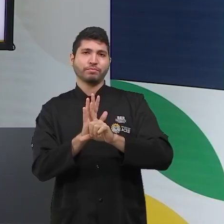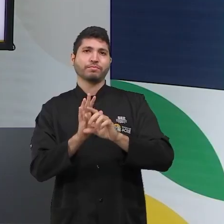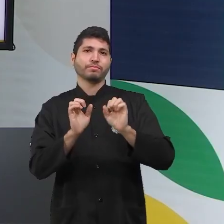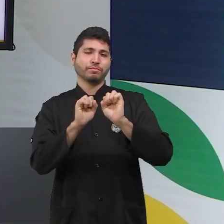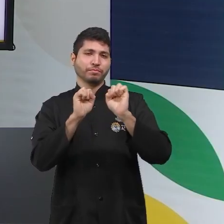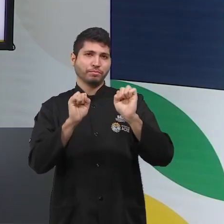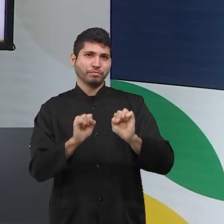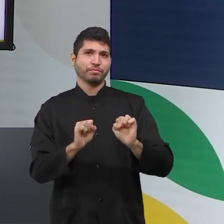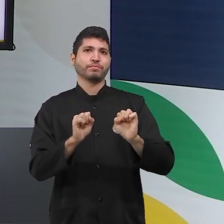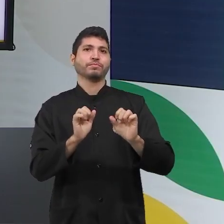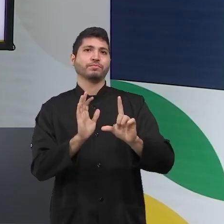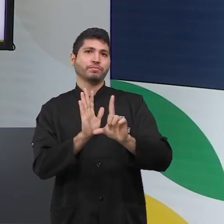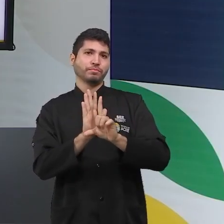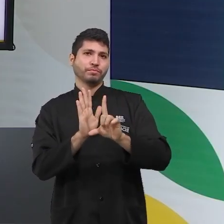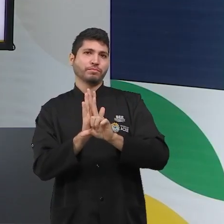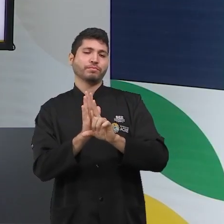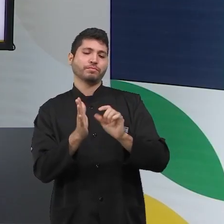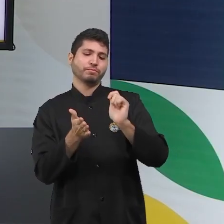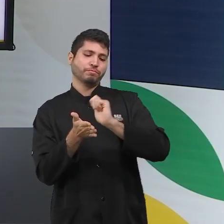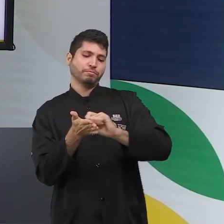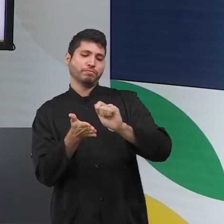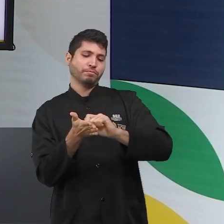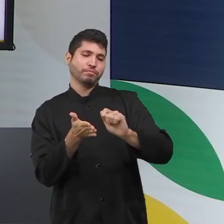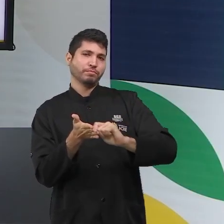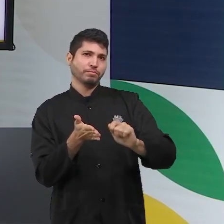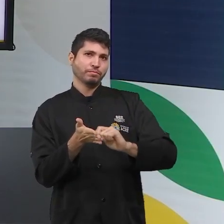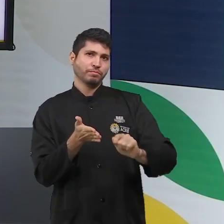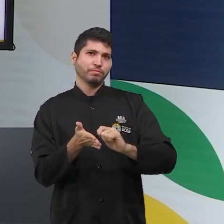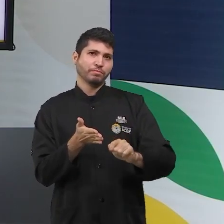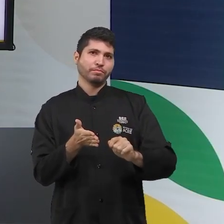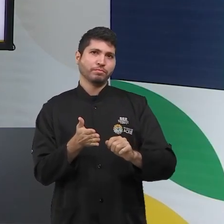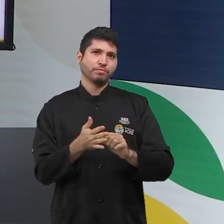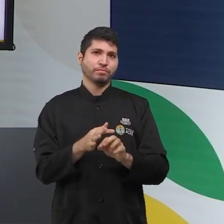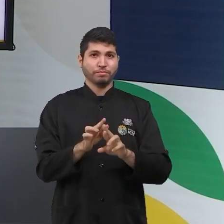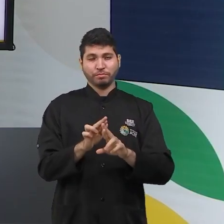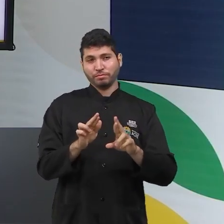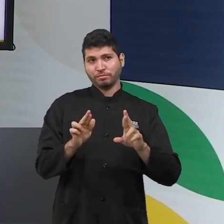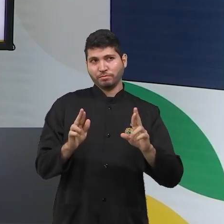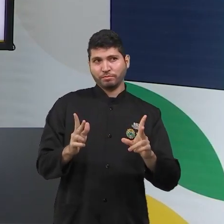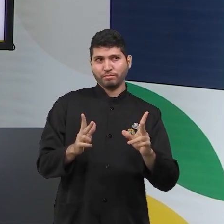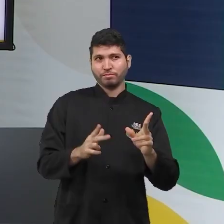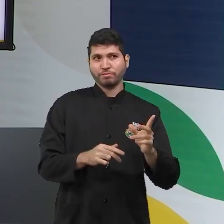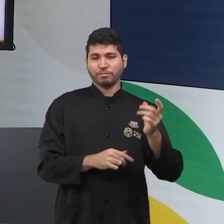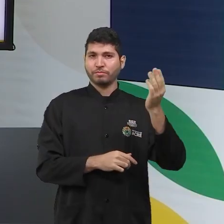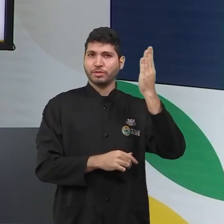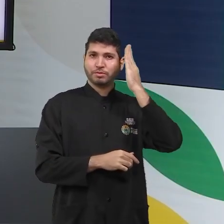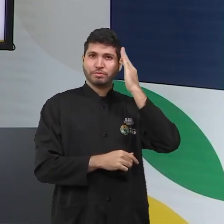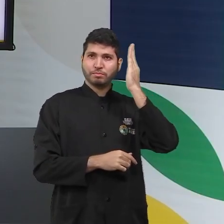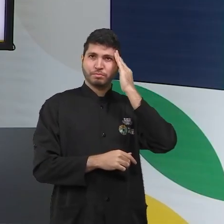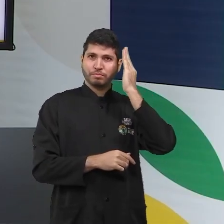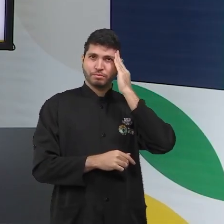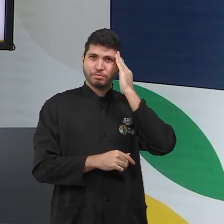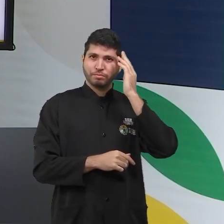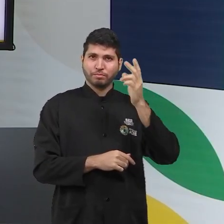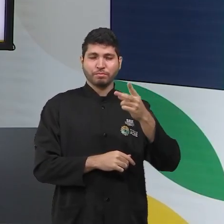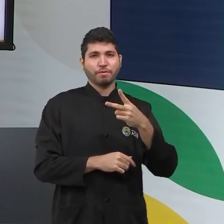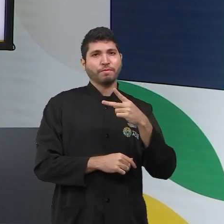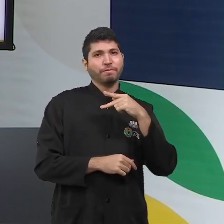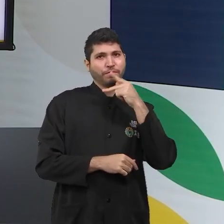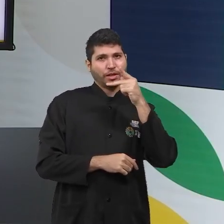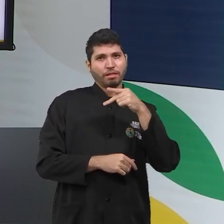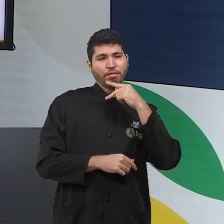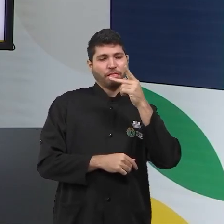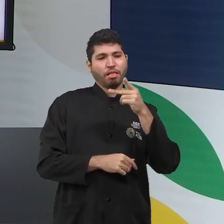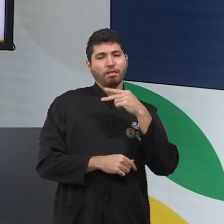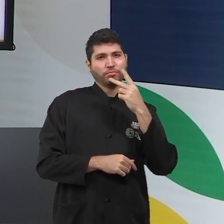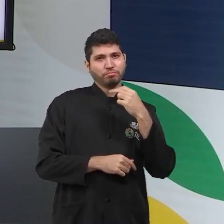leis escritas que fugia um pouco da oralidade, da interpretação oral das civilizações dos